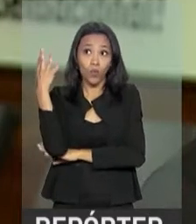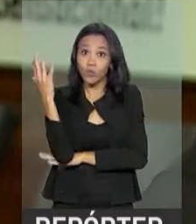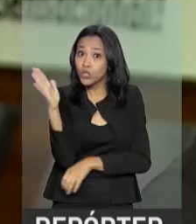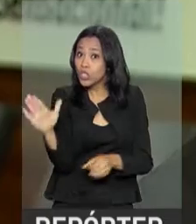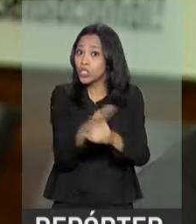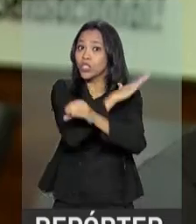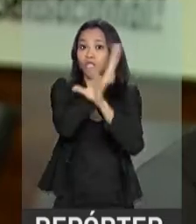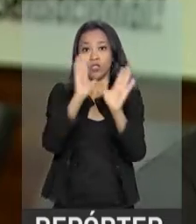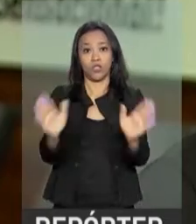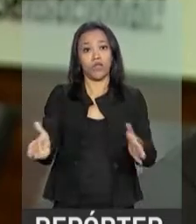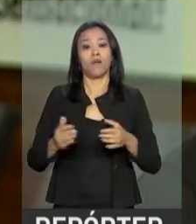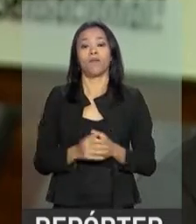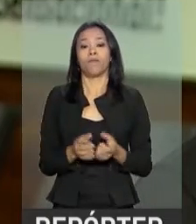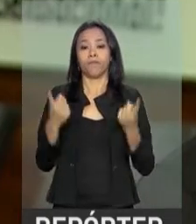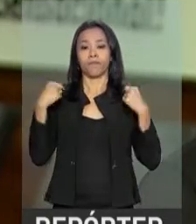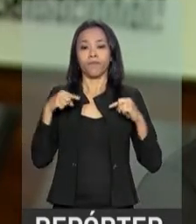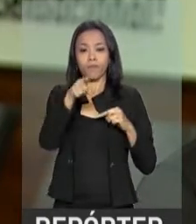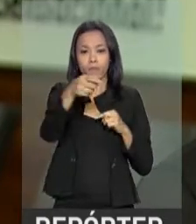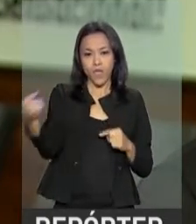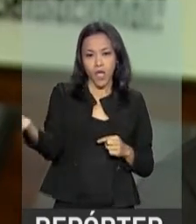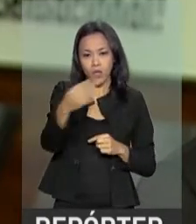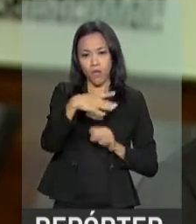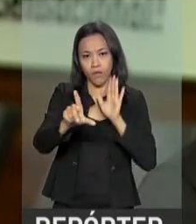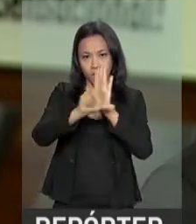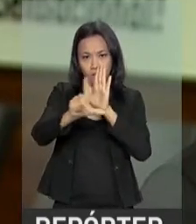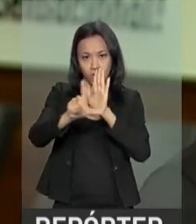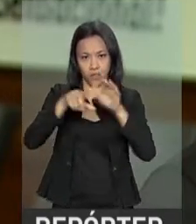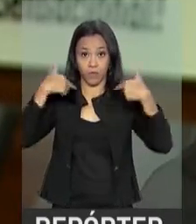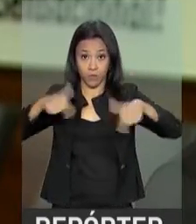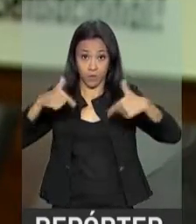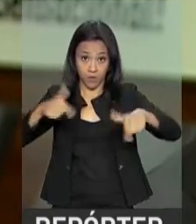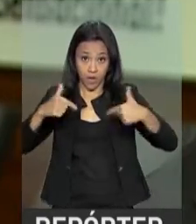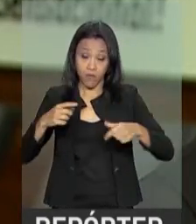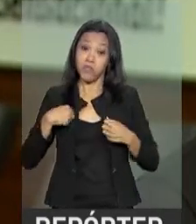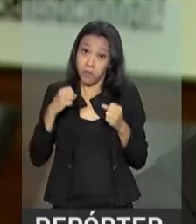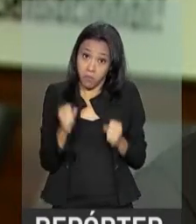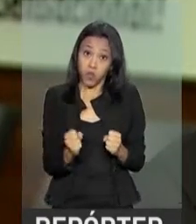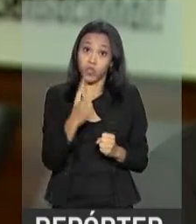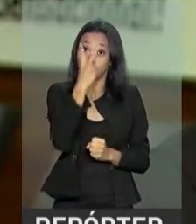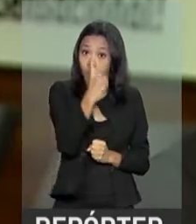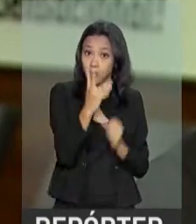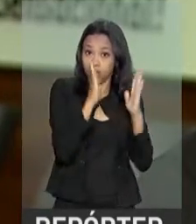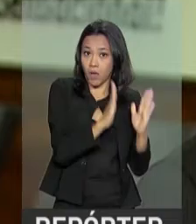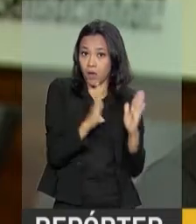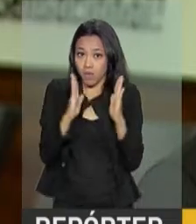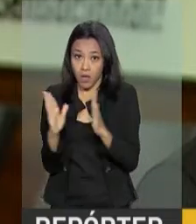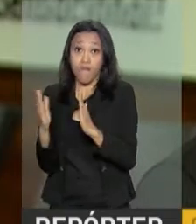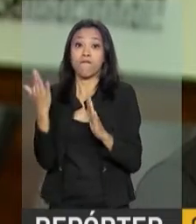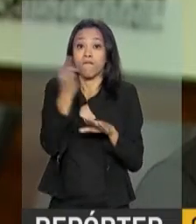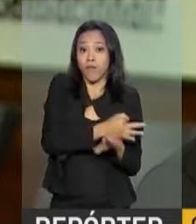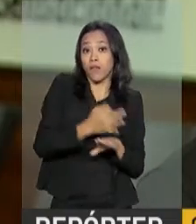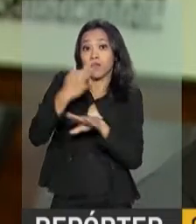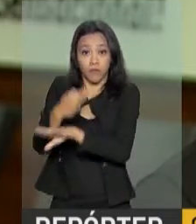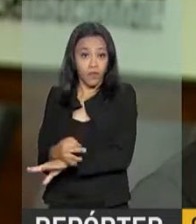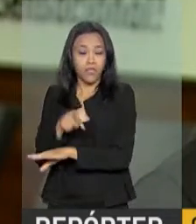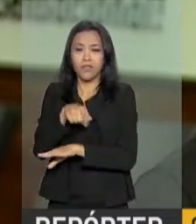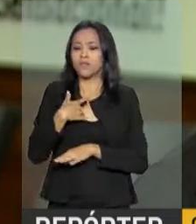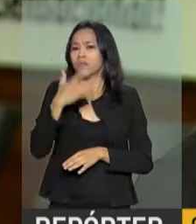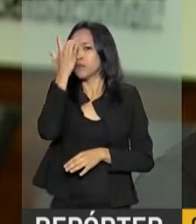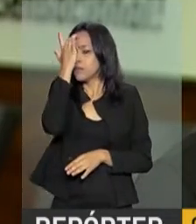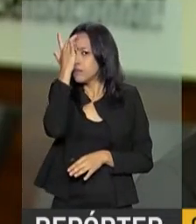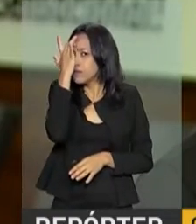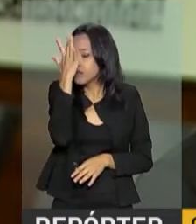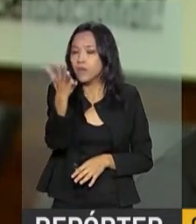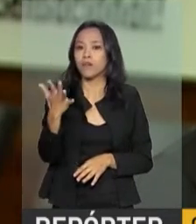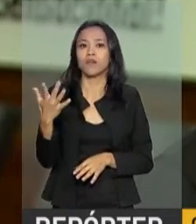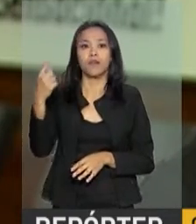nova lei do trabalho hoje que você pode tirar férias em dois períodos até três períodos isso cresce muito futuro e facilita muito